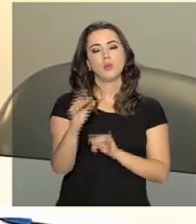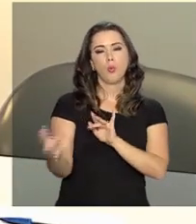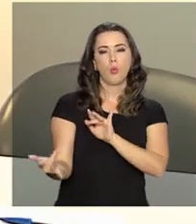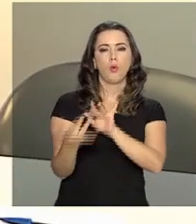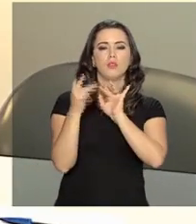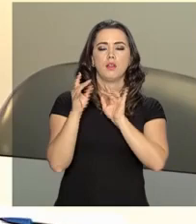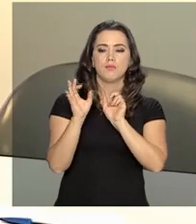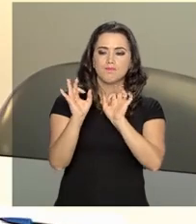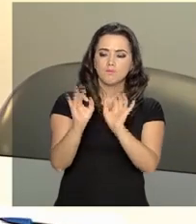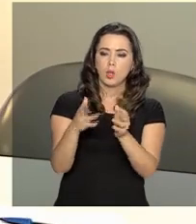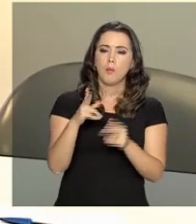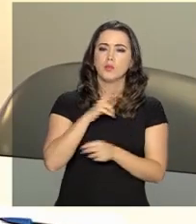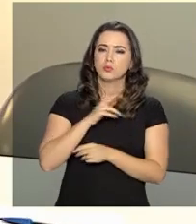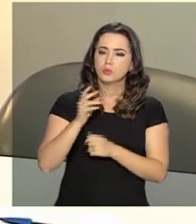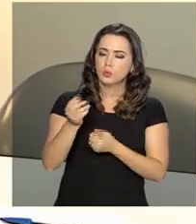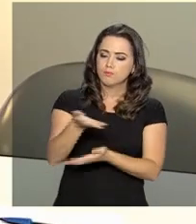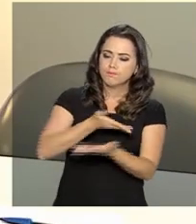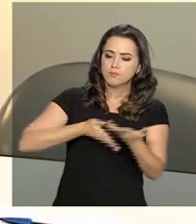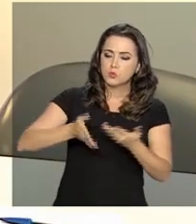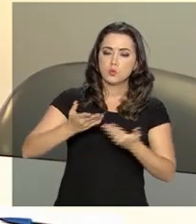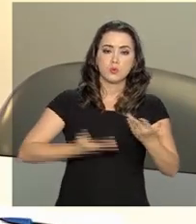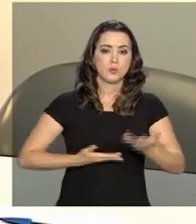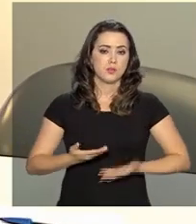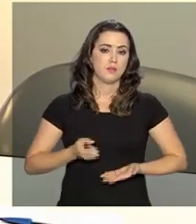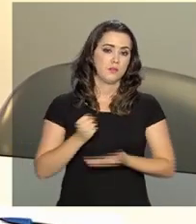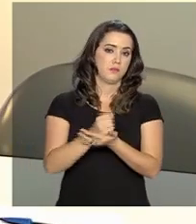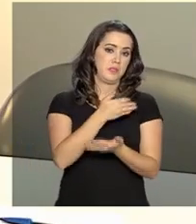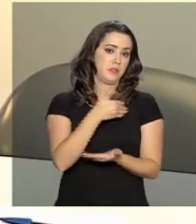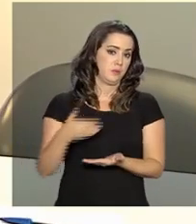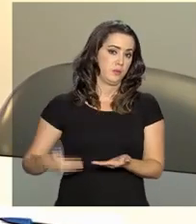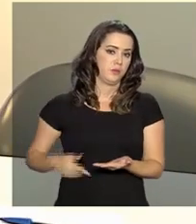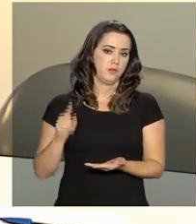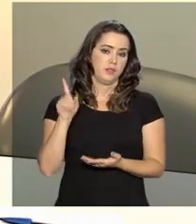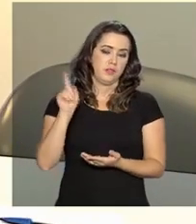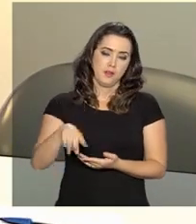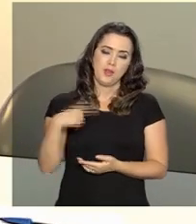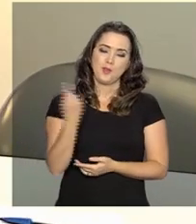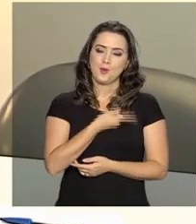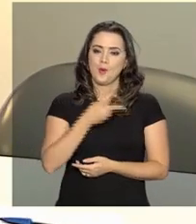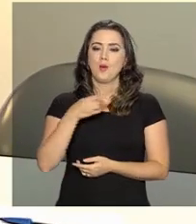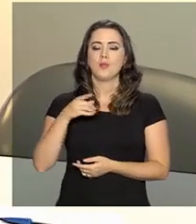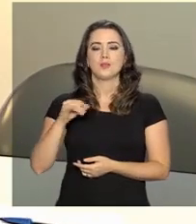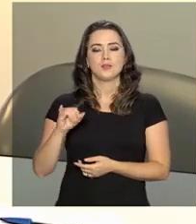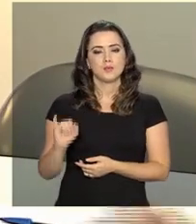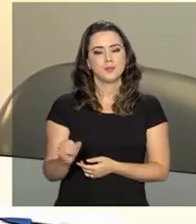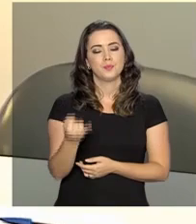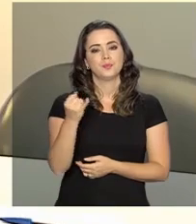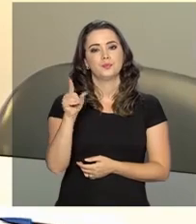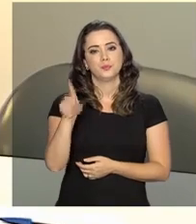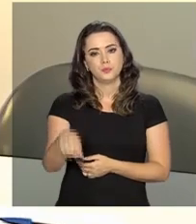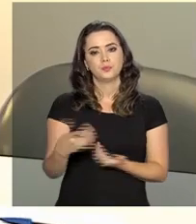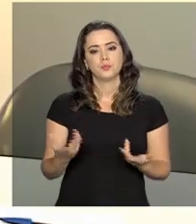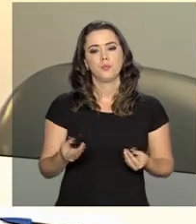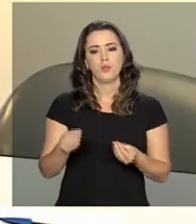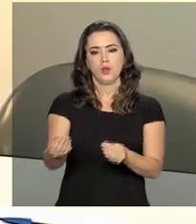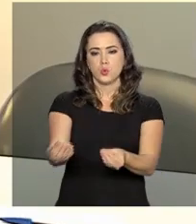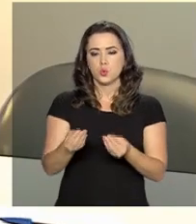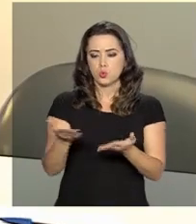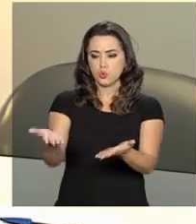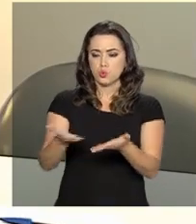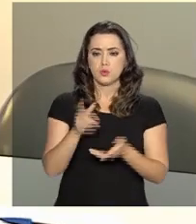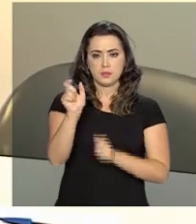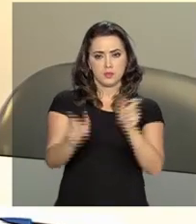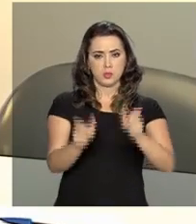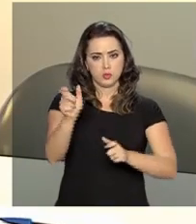contato direto e pessoal com os serviços públicos. Eu acho que essa é a possibilidade, essa é a nossa grande vocação, trazer o cidadão para dentro das nossas